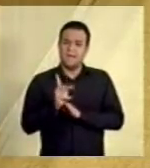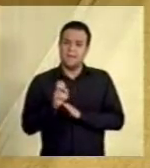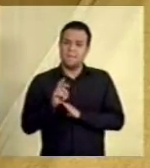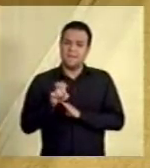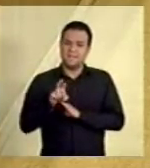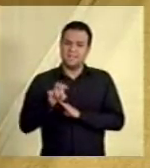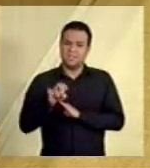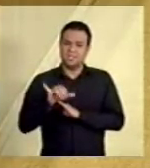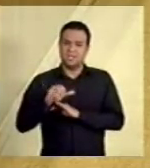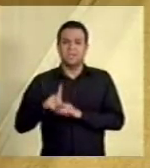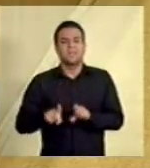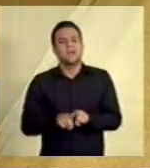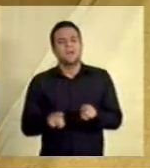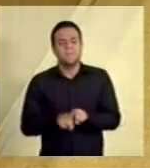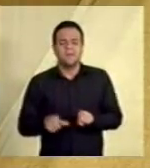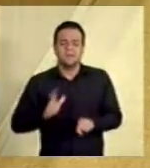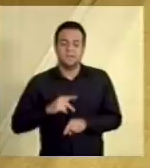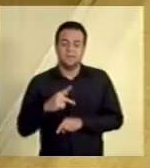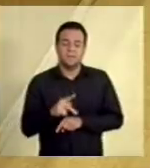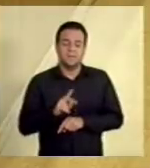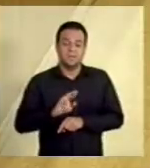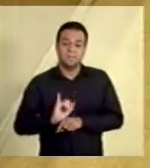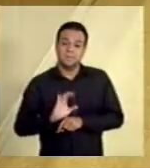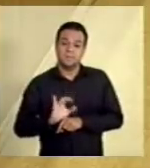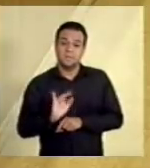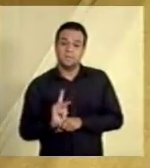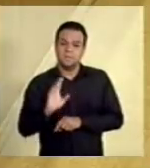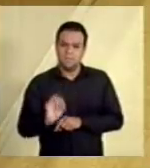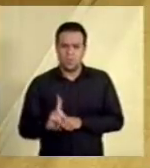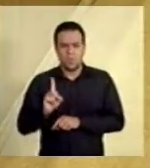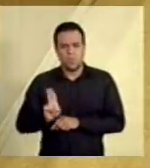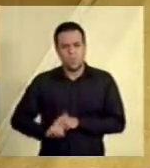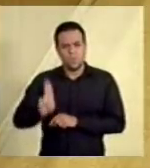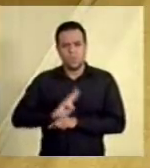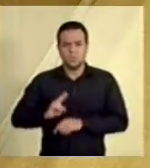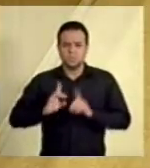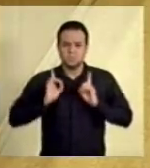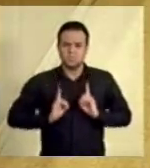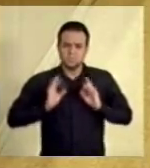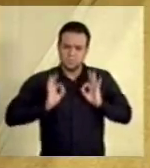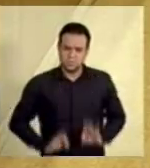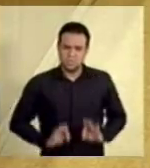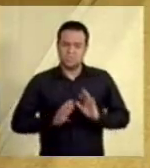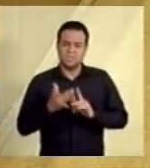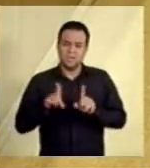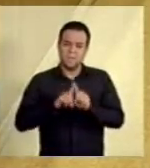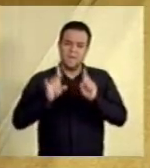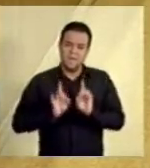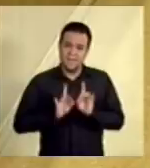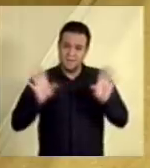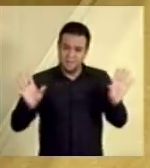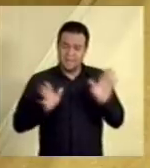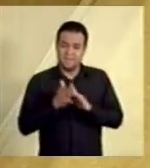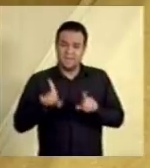e invocando princípios fundamentais como os da dignidade da pessoa humana, da liberdade,